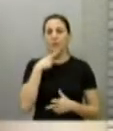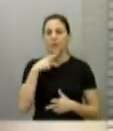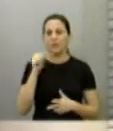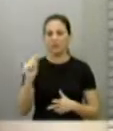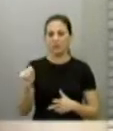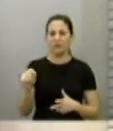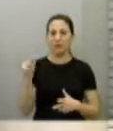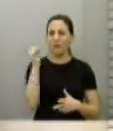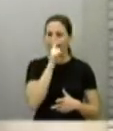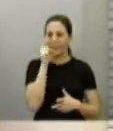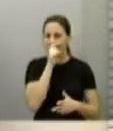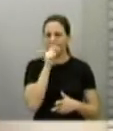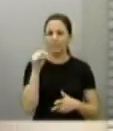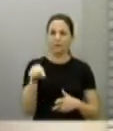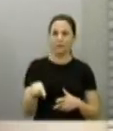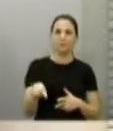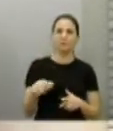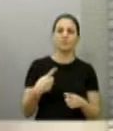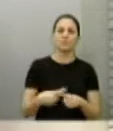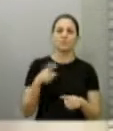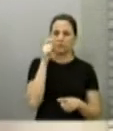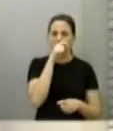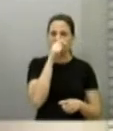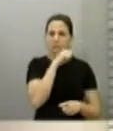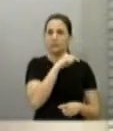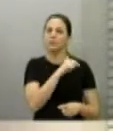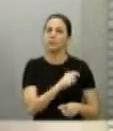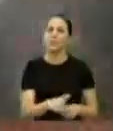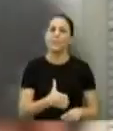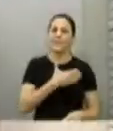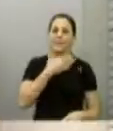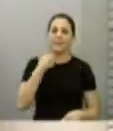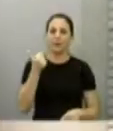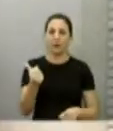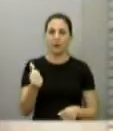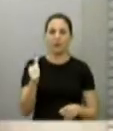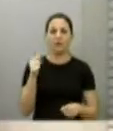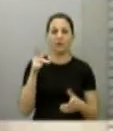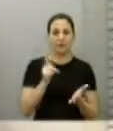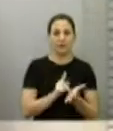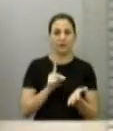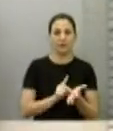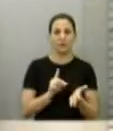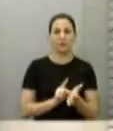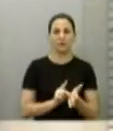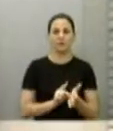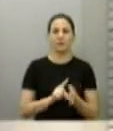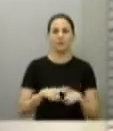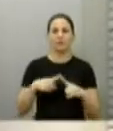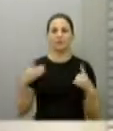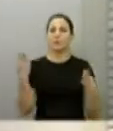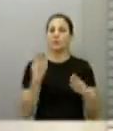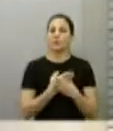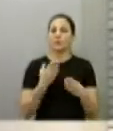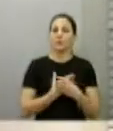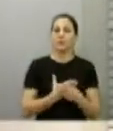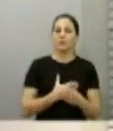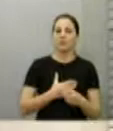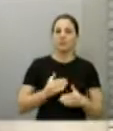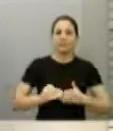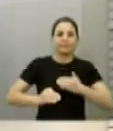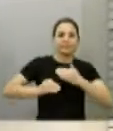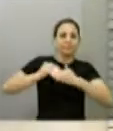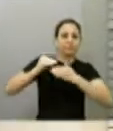conveniência mentiram, porque a mentira era muito mais conveniente do que a verdade. Mas esse processo me fez amadurecer,